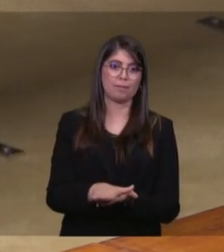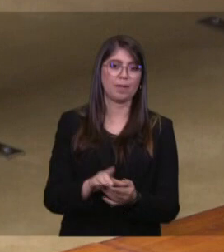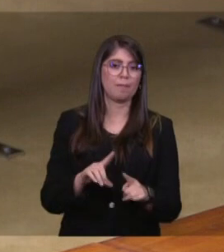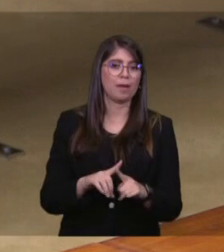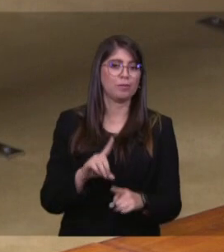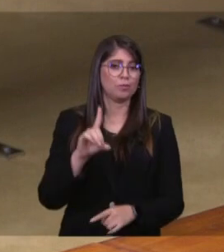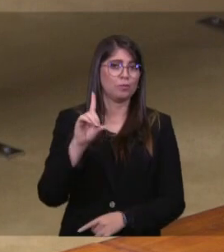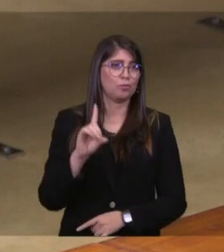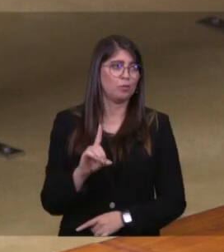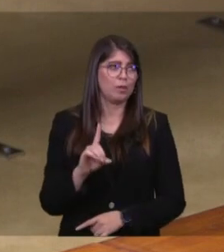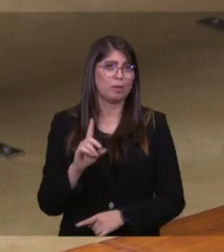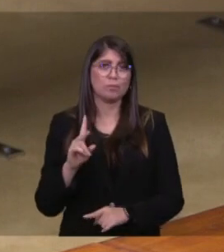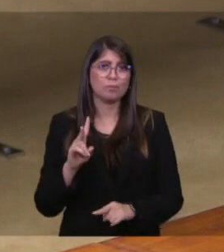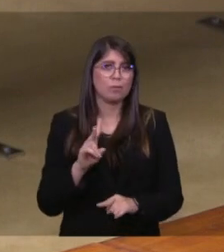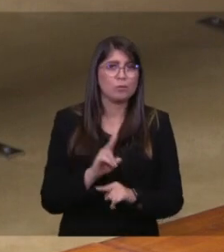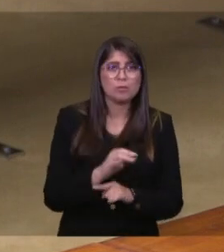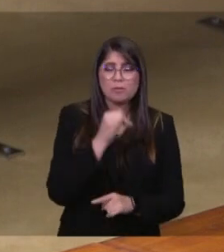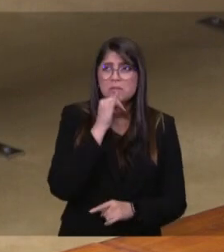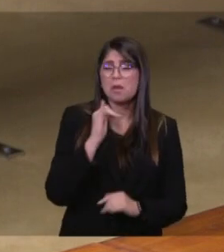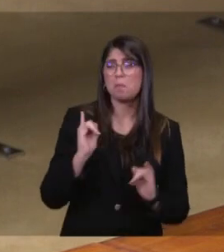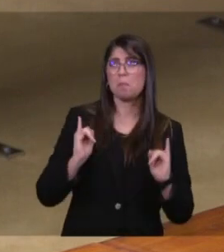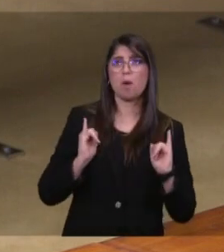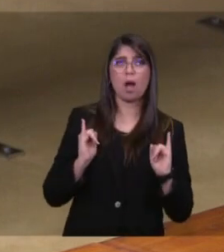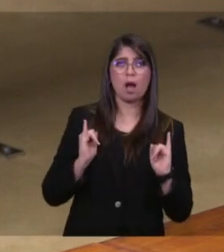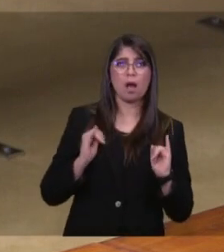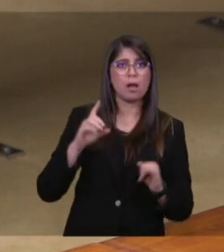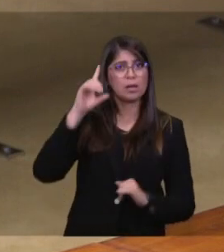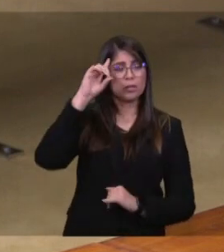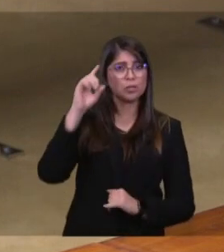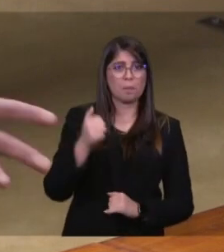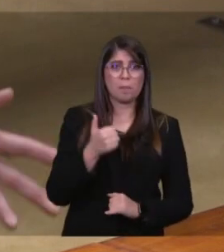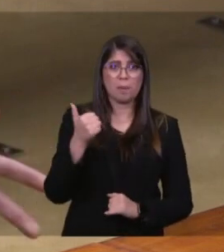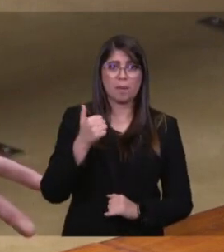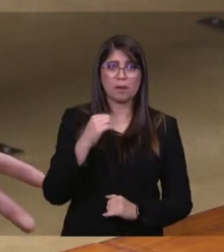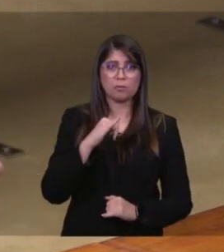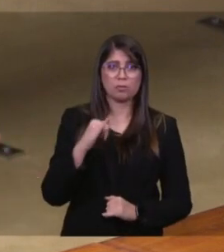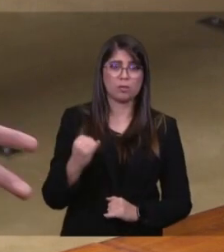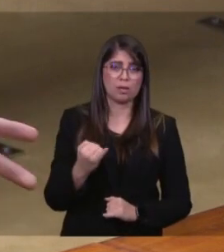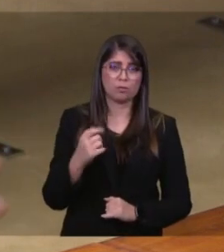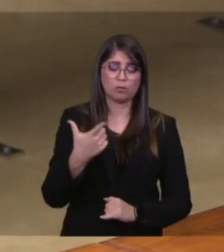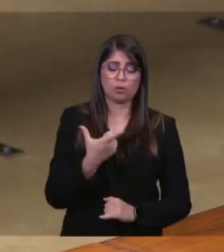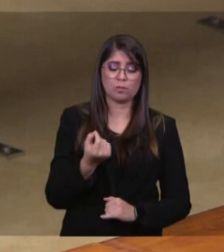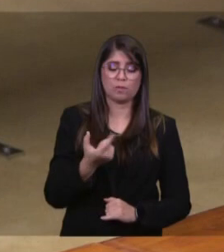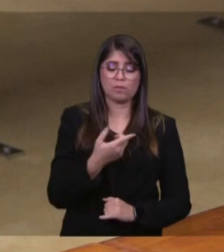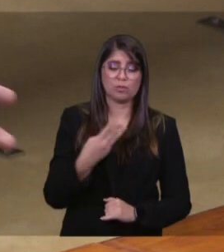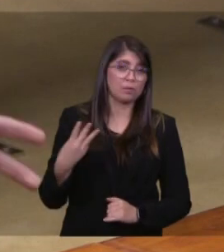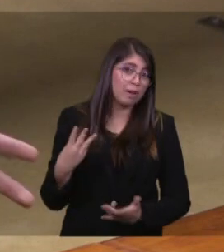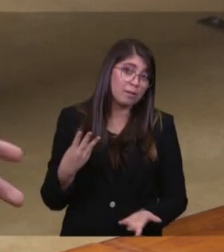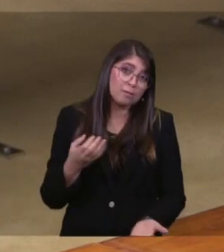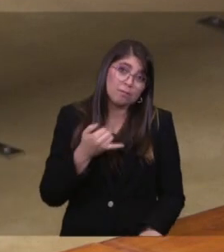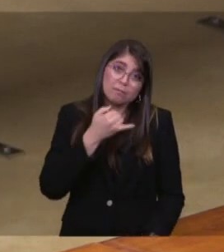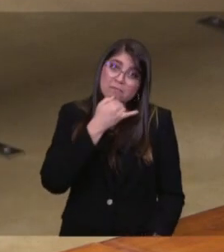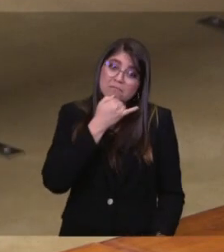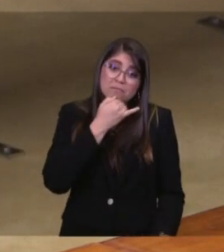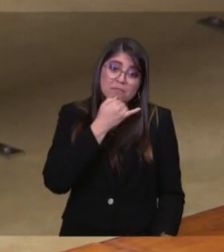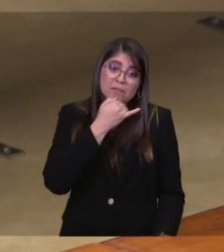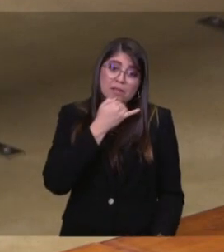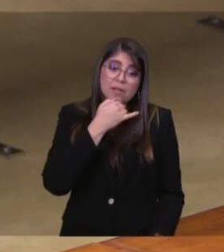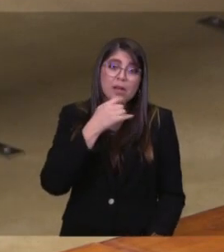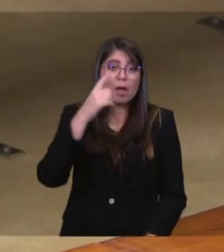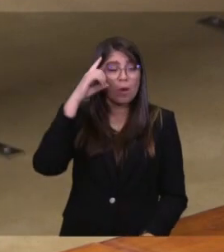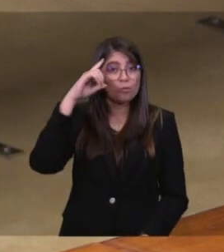não socorre aos que dormem. Dia 1º de janeiro de 2023, infelizmente, é a